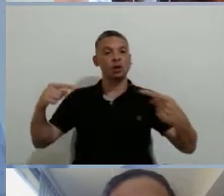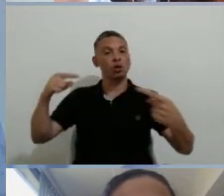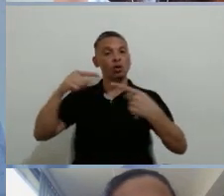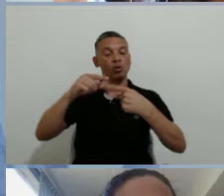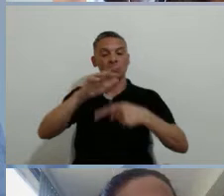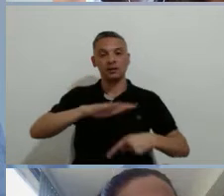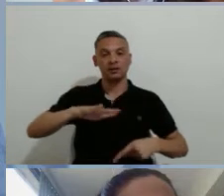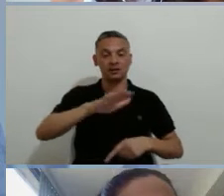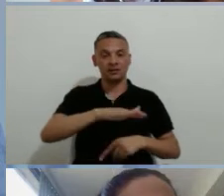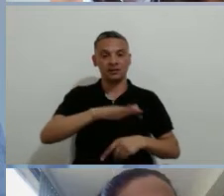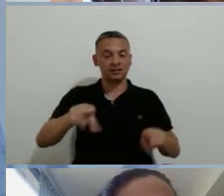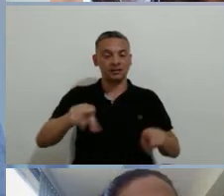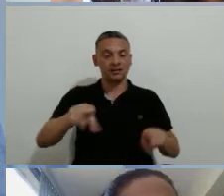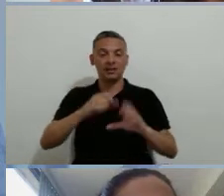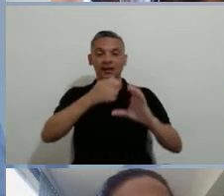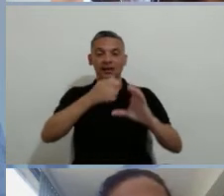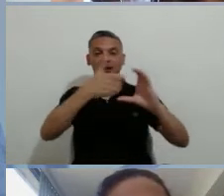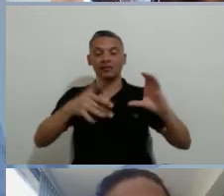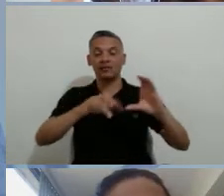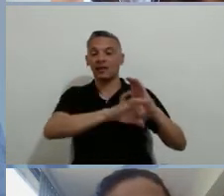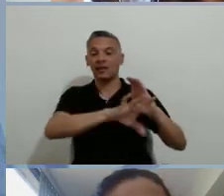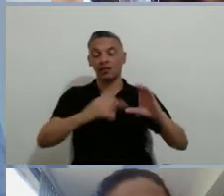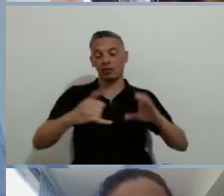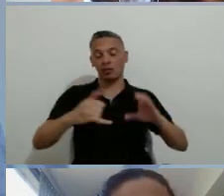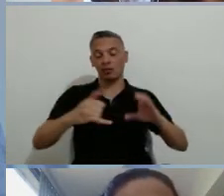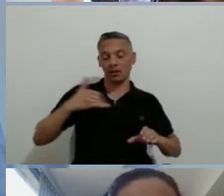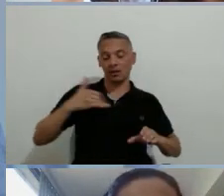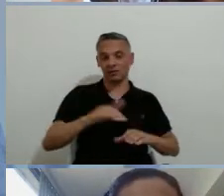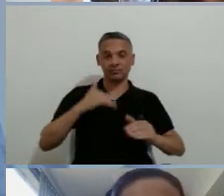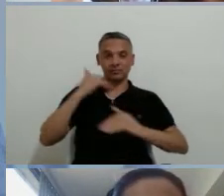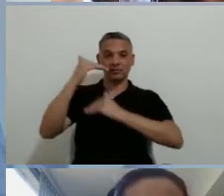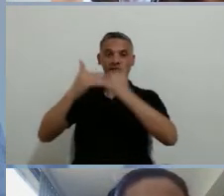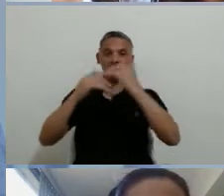suas características etárias e de desenvolvimento.